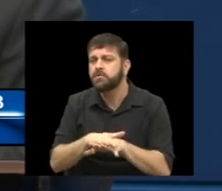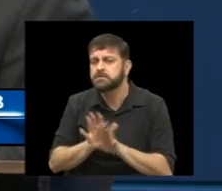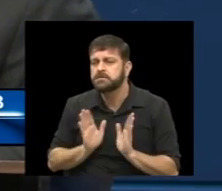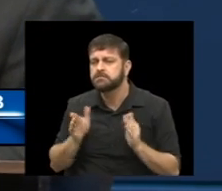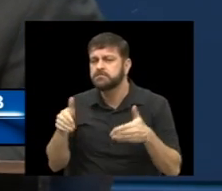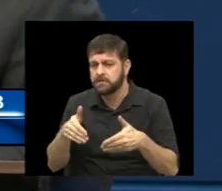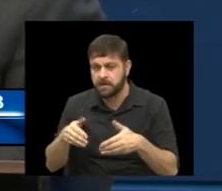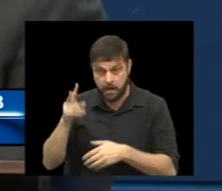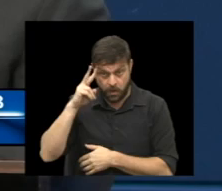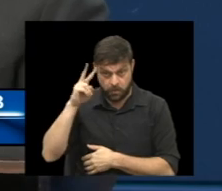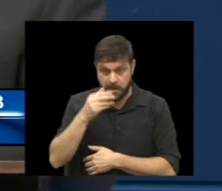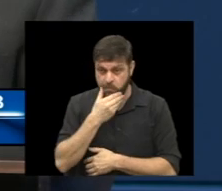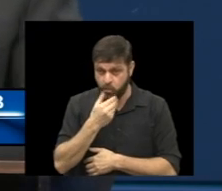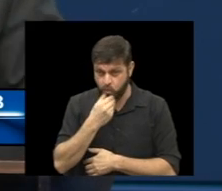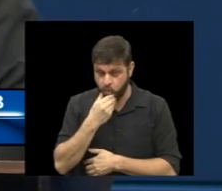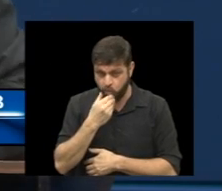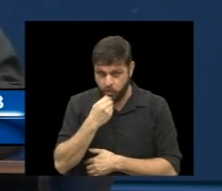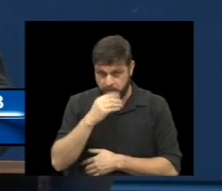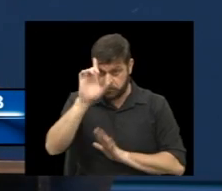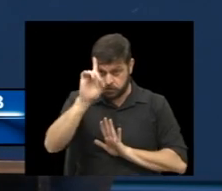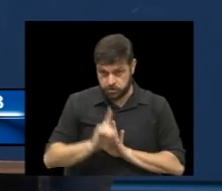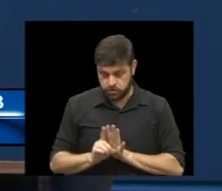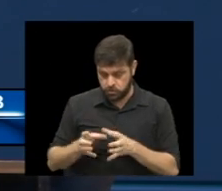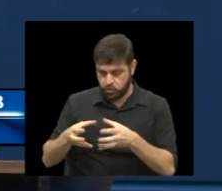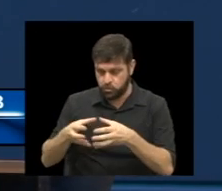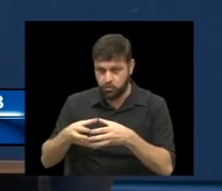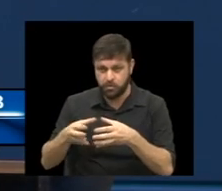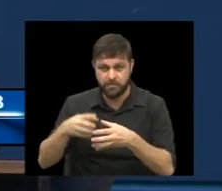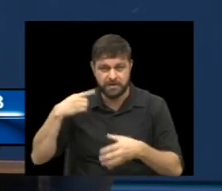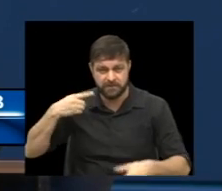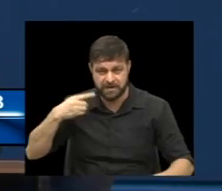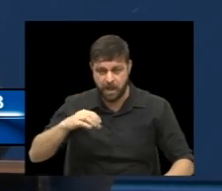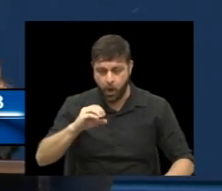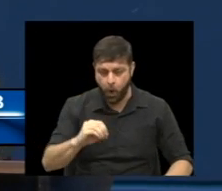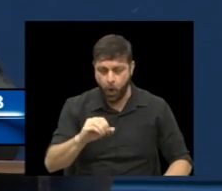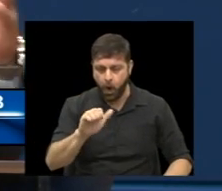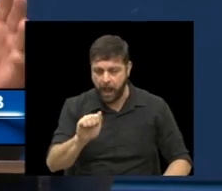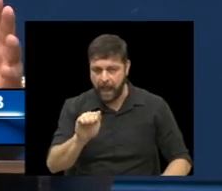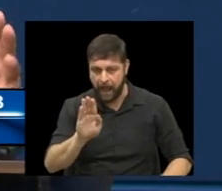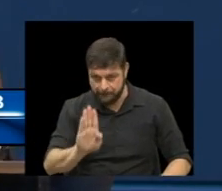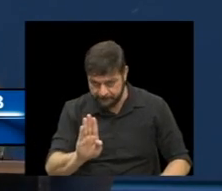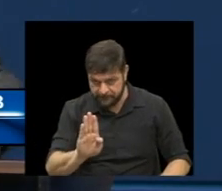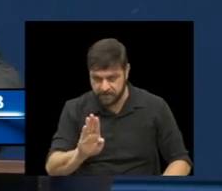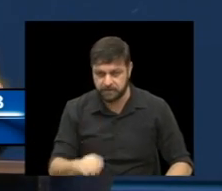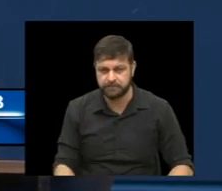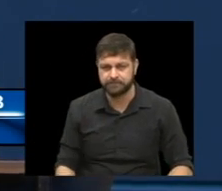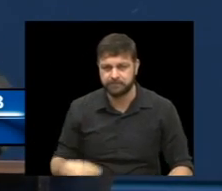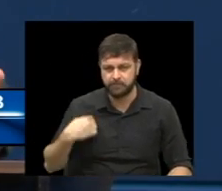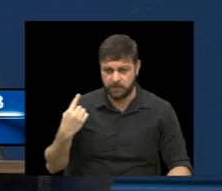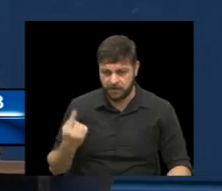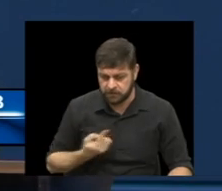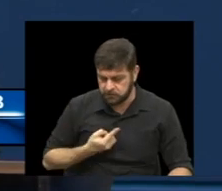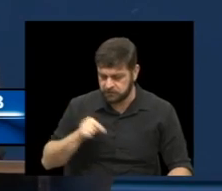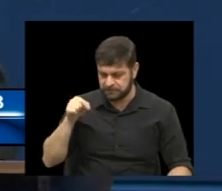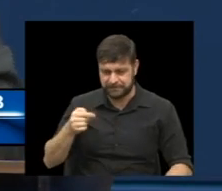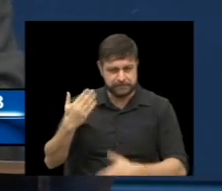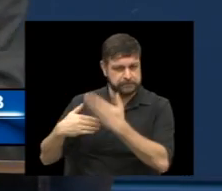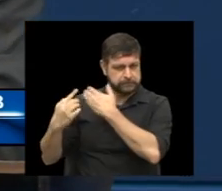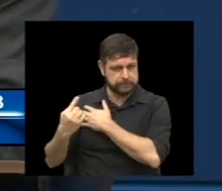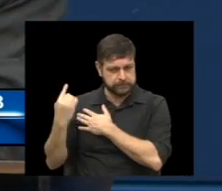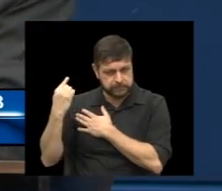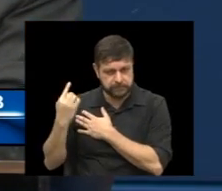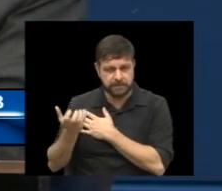diretor da OAB, e aí eu quero destacar também o vereador Marcos Bernardelli, que também fez parte naquele momento, que nós procurávamos